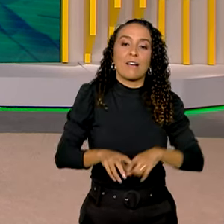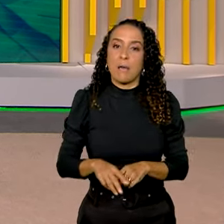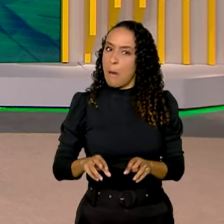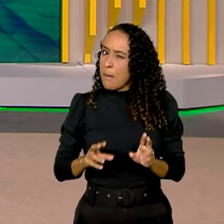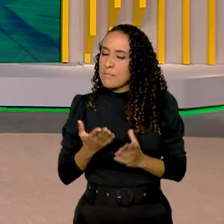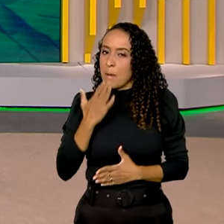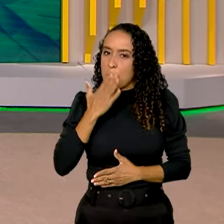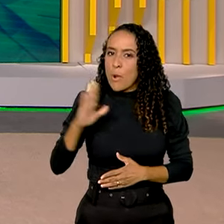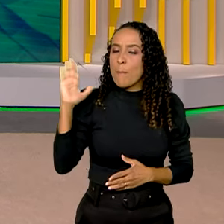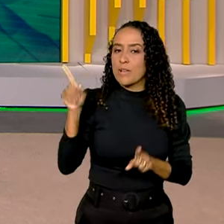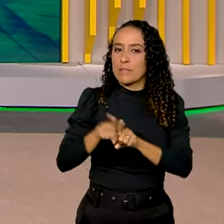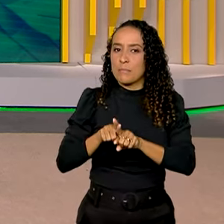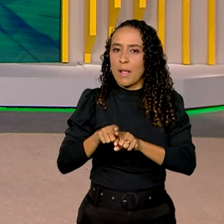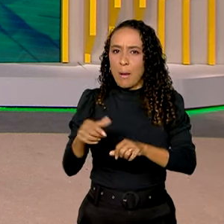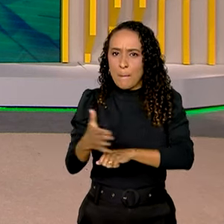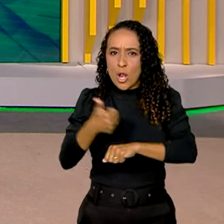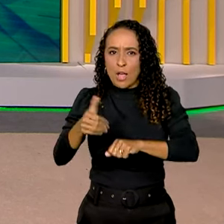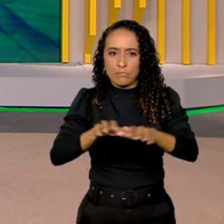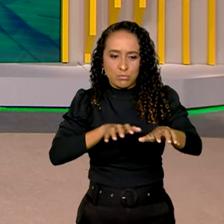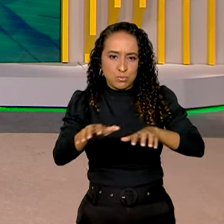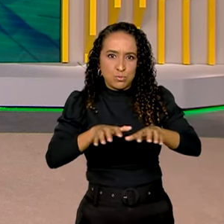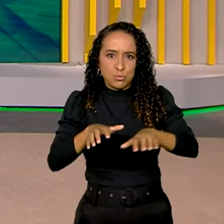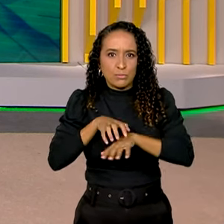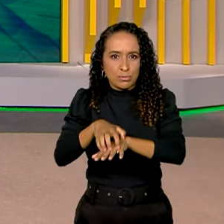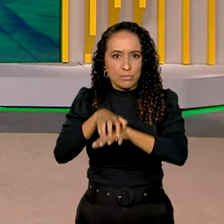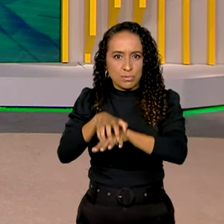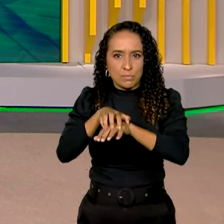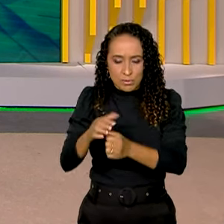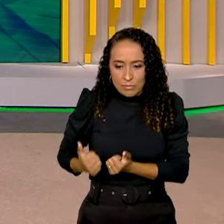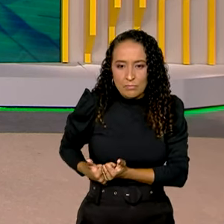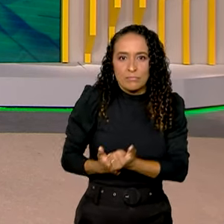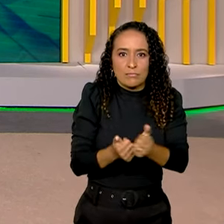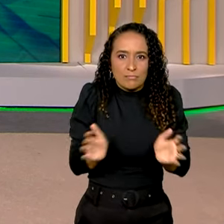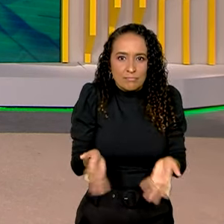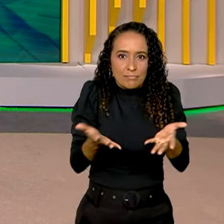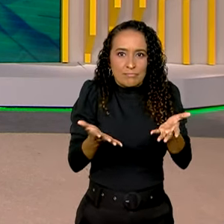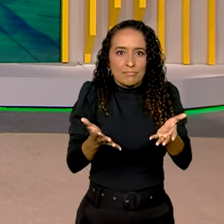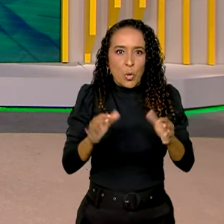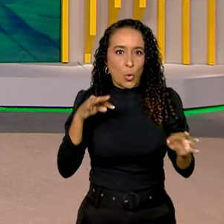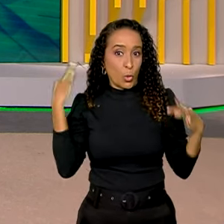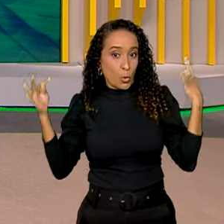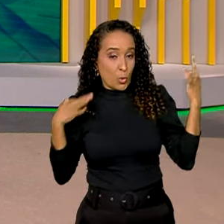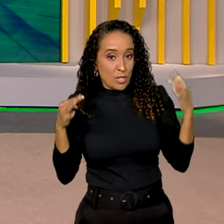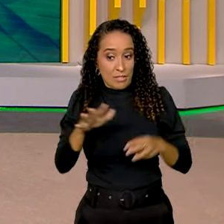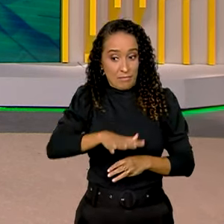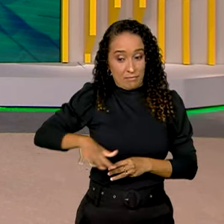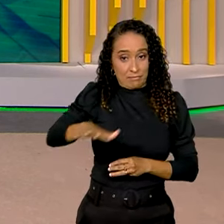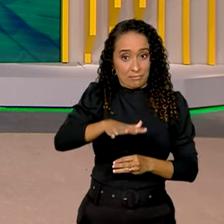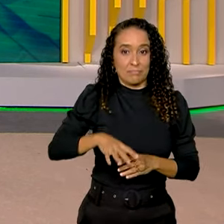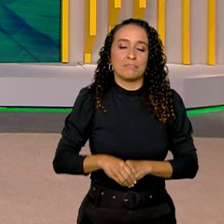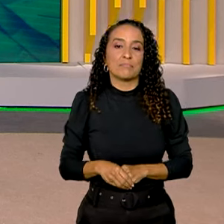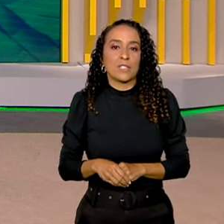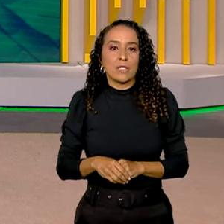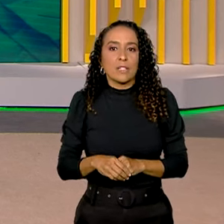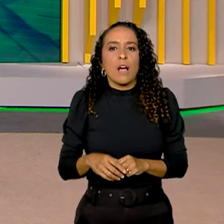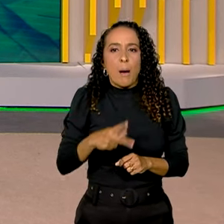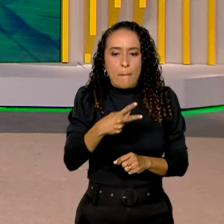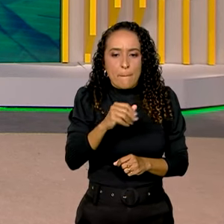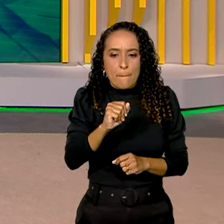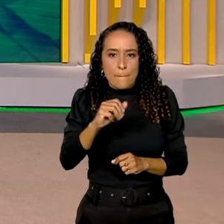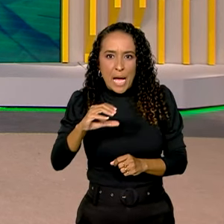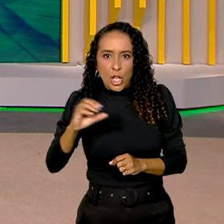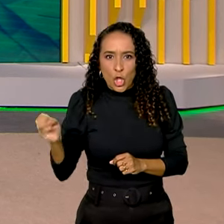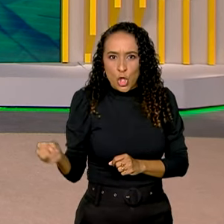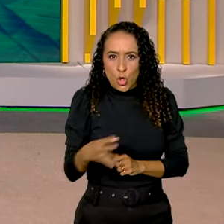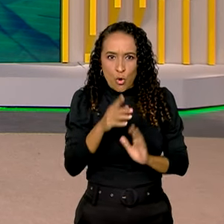promete melhorar a mobilidade e impulsionar o turismo na Baixada Santista. O projeto previsto no novo PAC terá